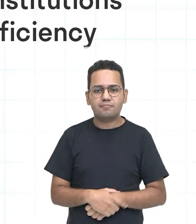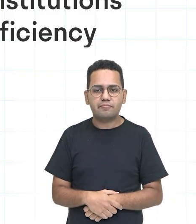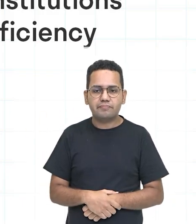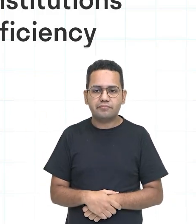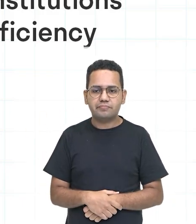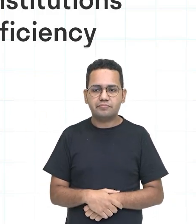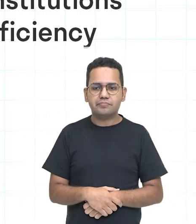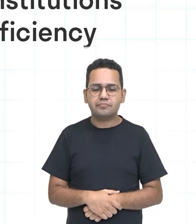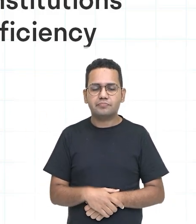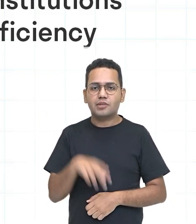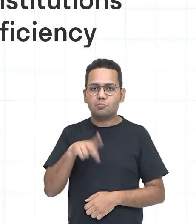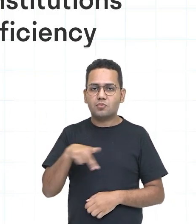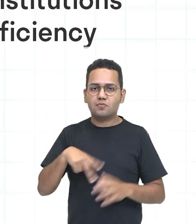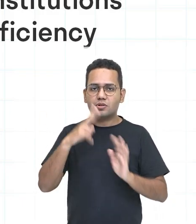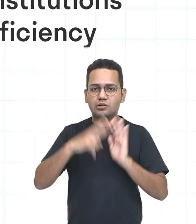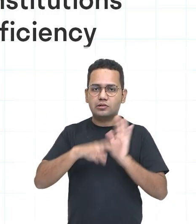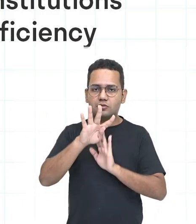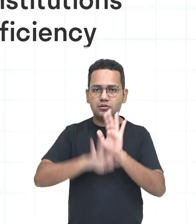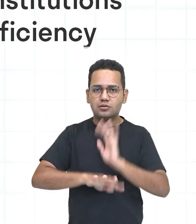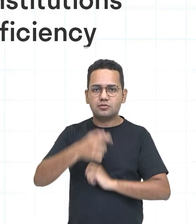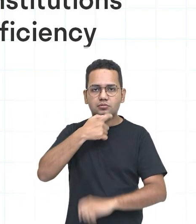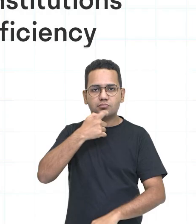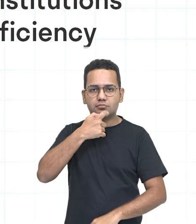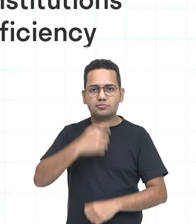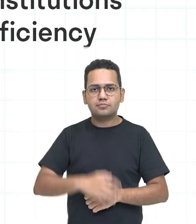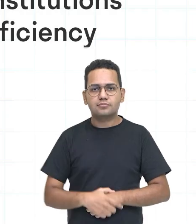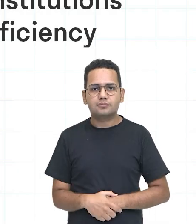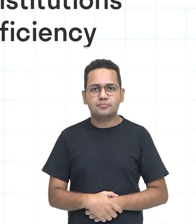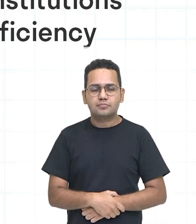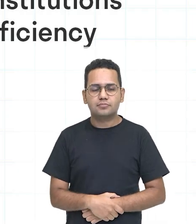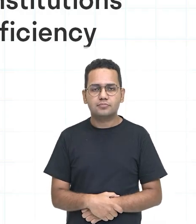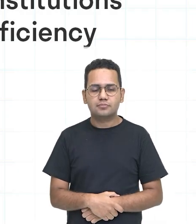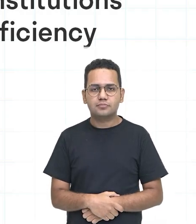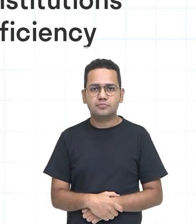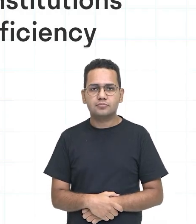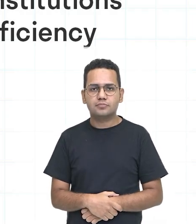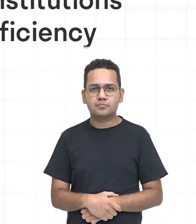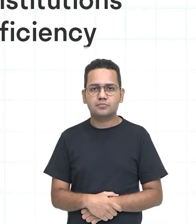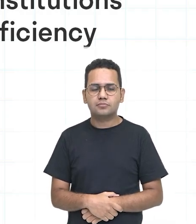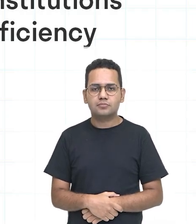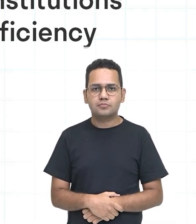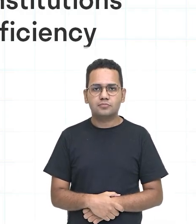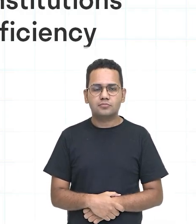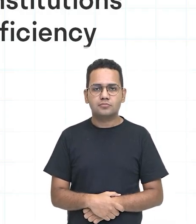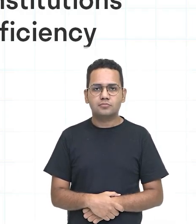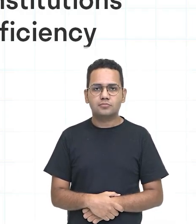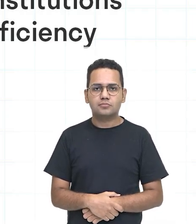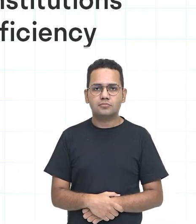Dominance allows research from different countries to share their findings and insights